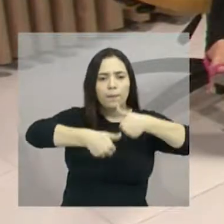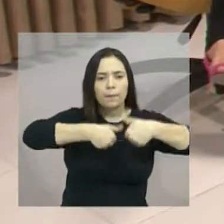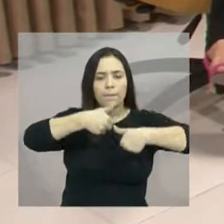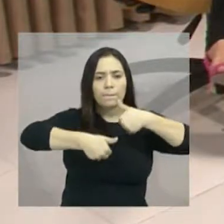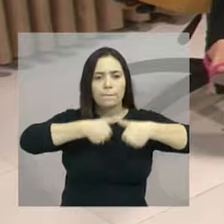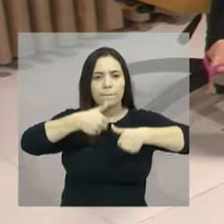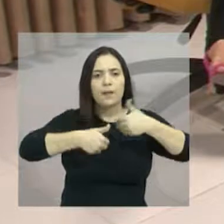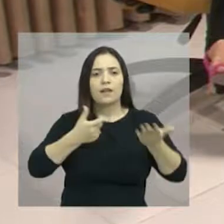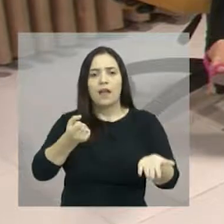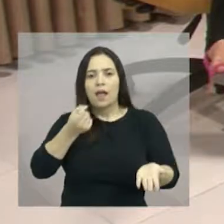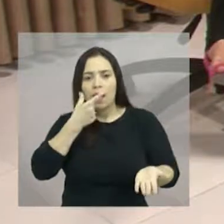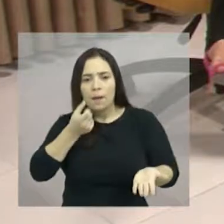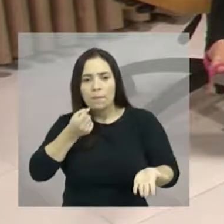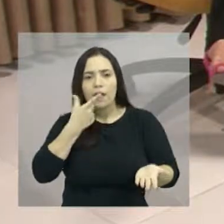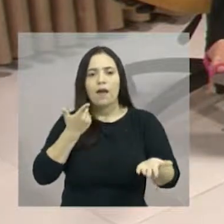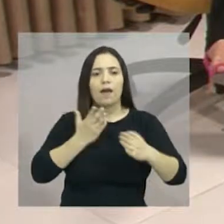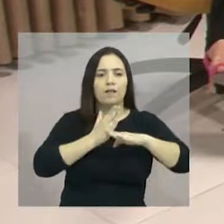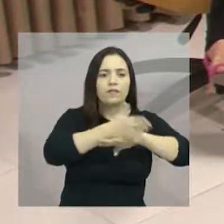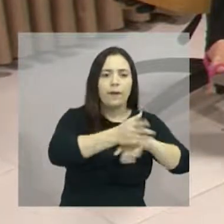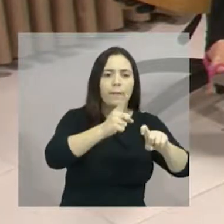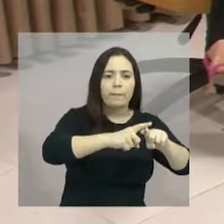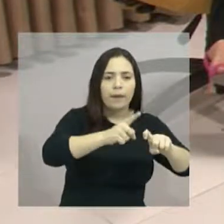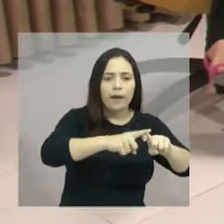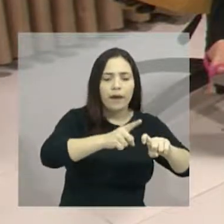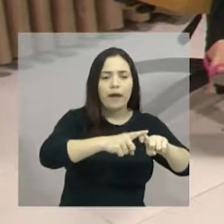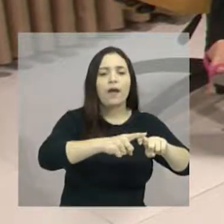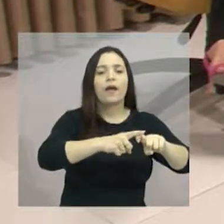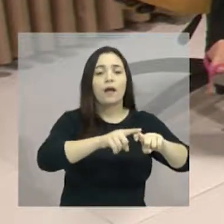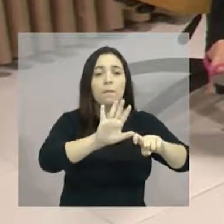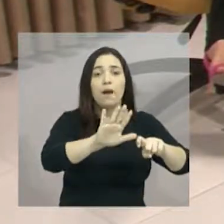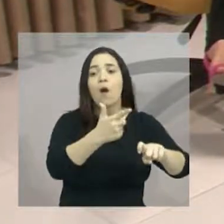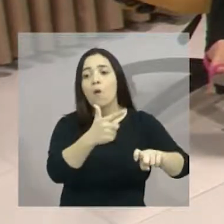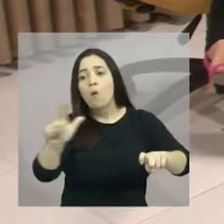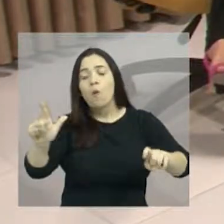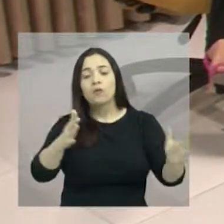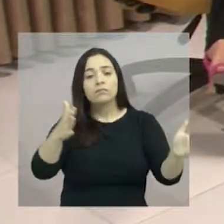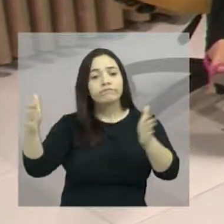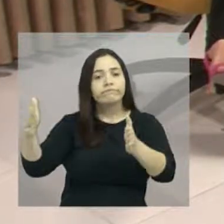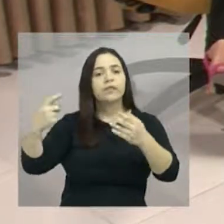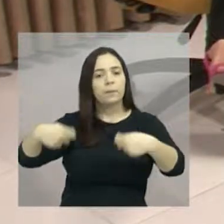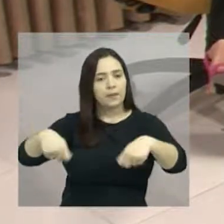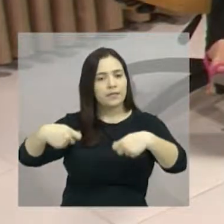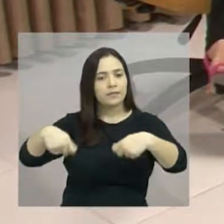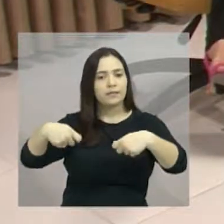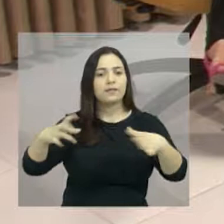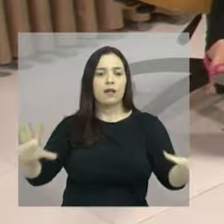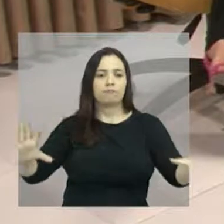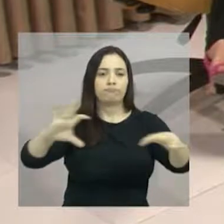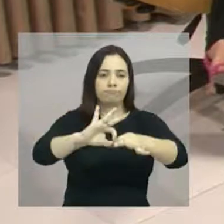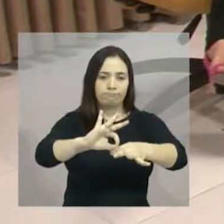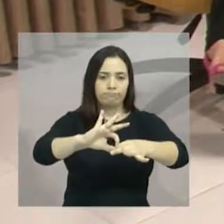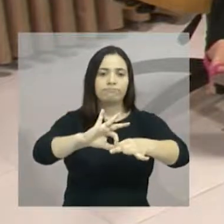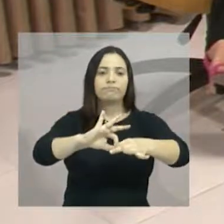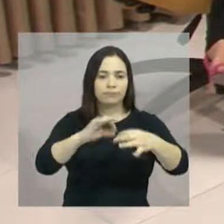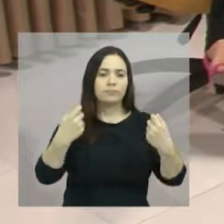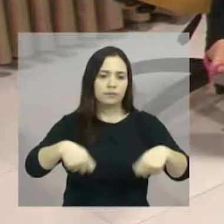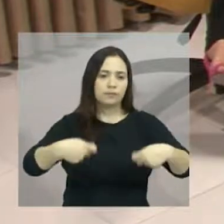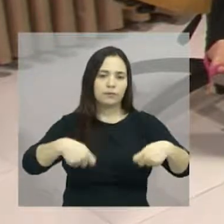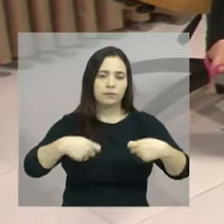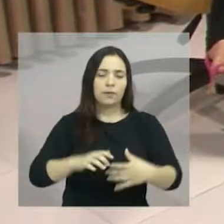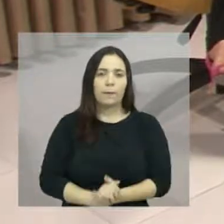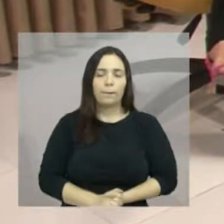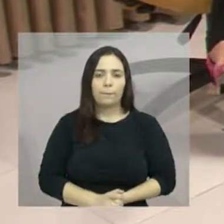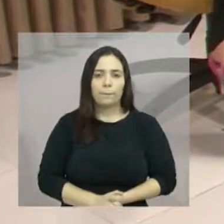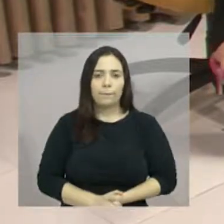né, através do remédio, o atendimento médico é uma coisa, a gente sabe das outras necessidades. Então vem para casar e somar, não é isso, Ricardo? Exato.